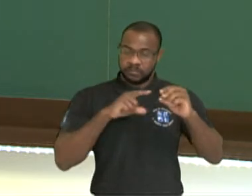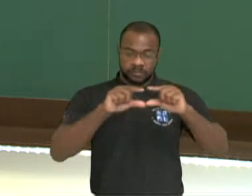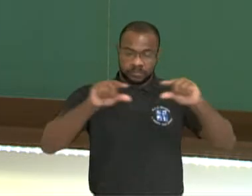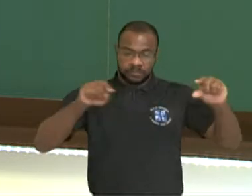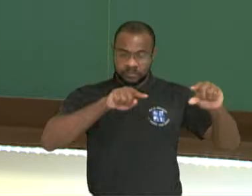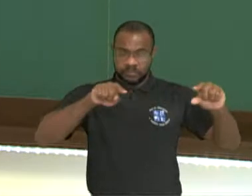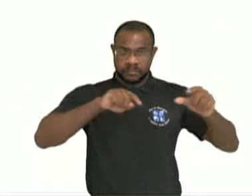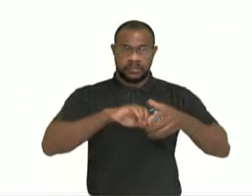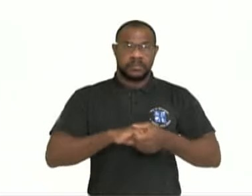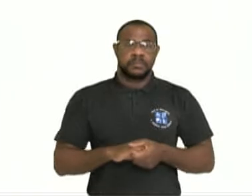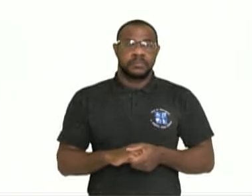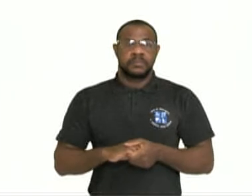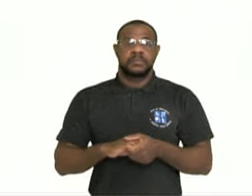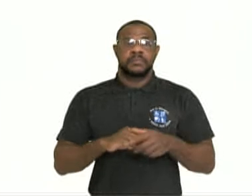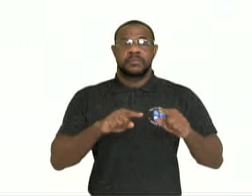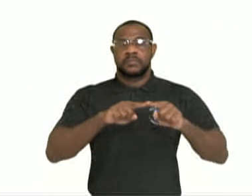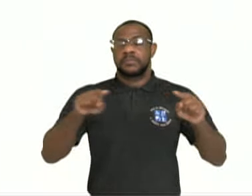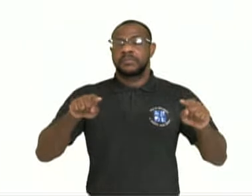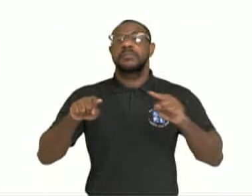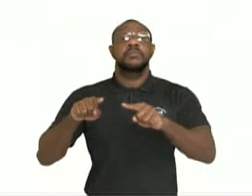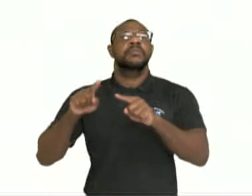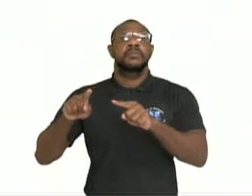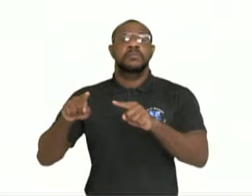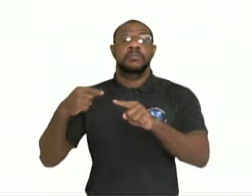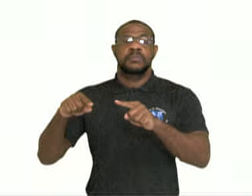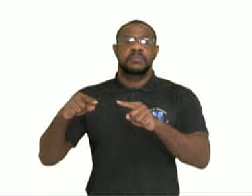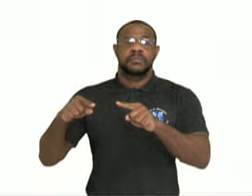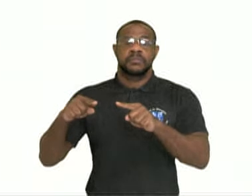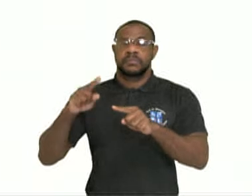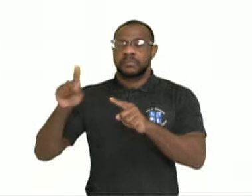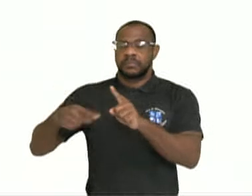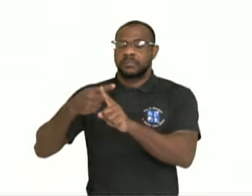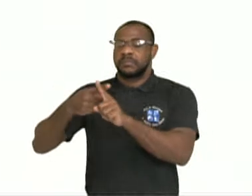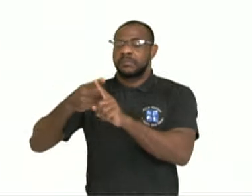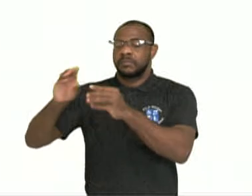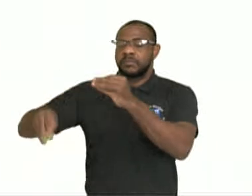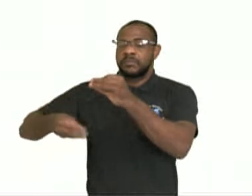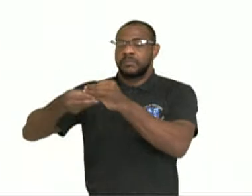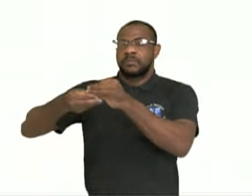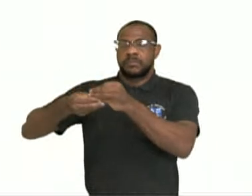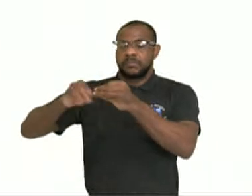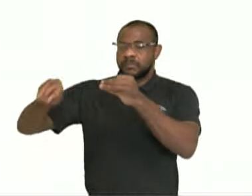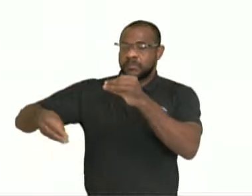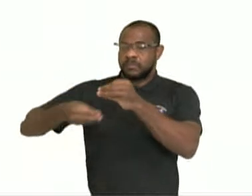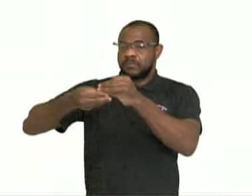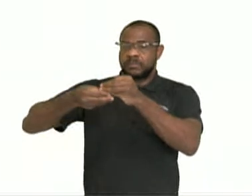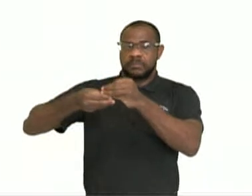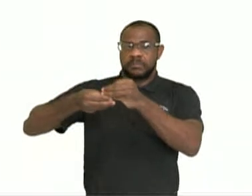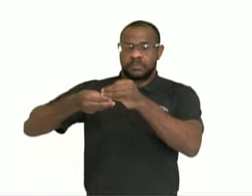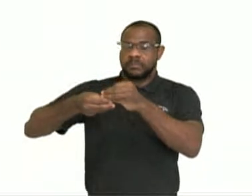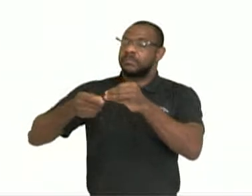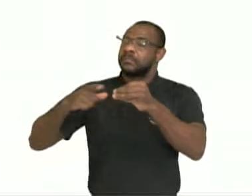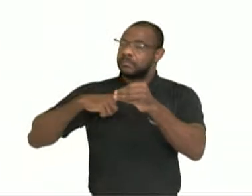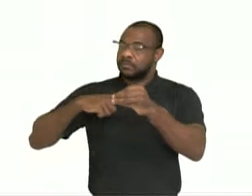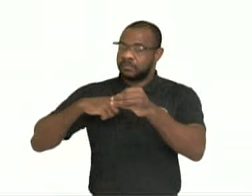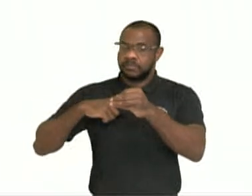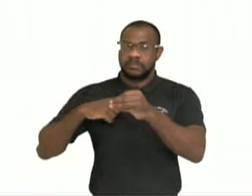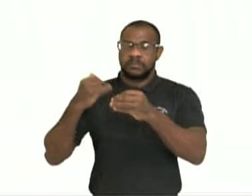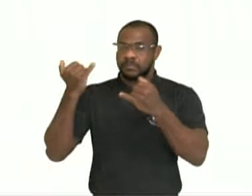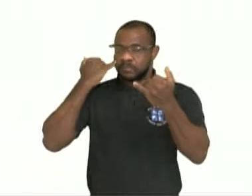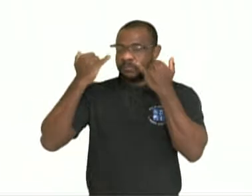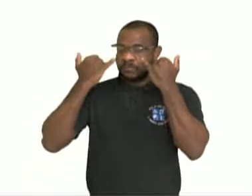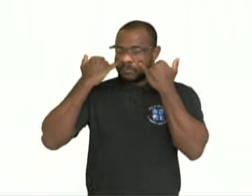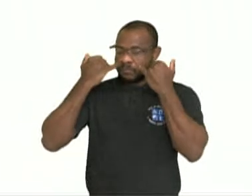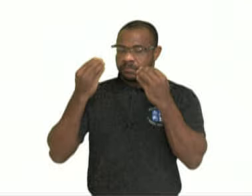que simplesmente têm a função de somar, acrescentar ou complementar a